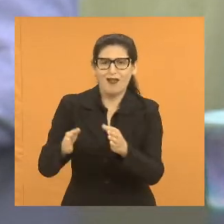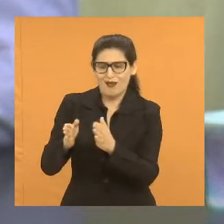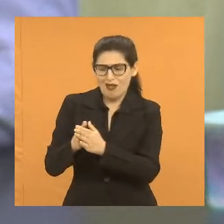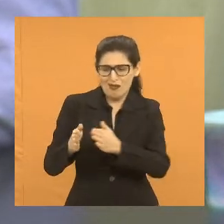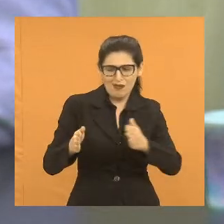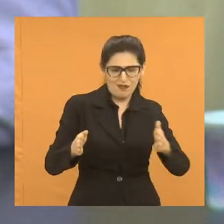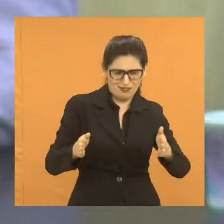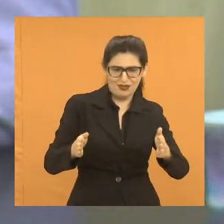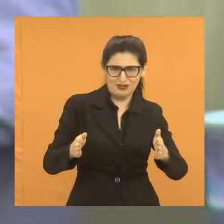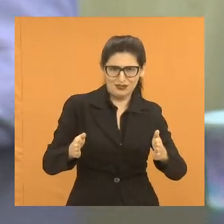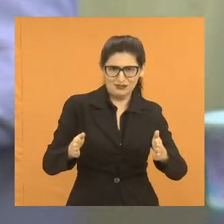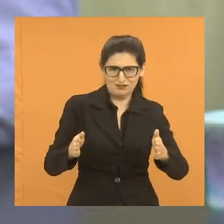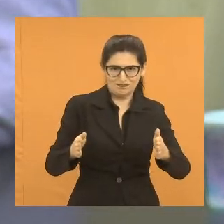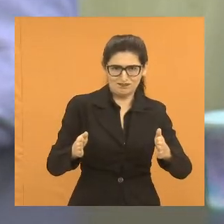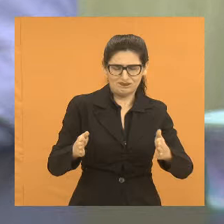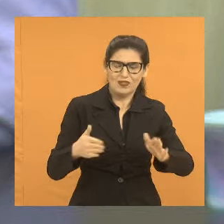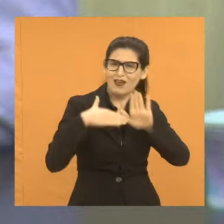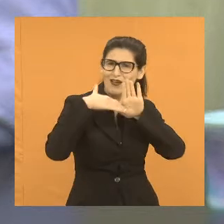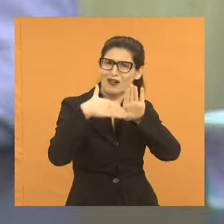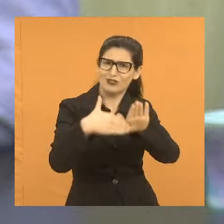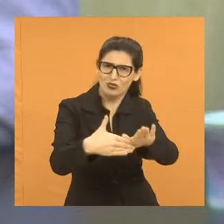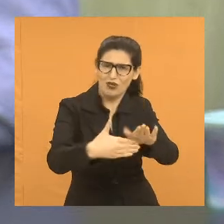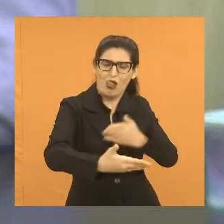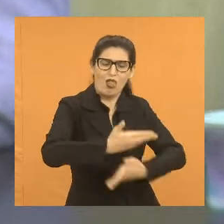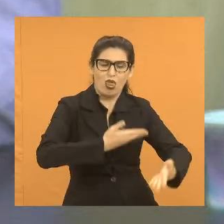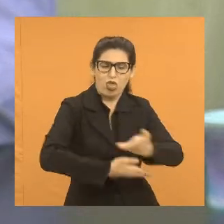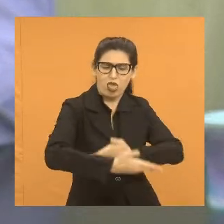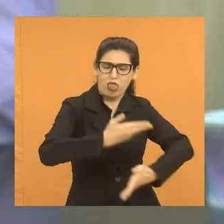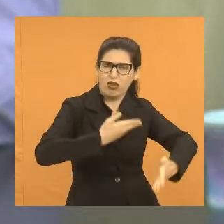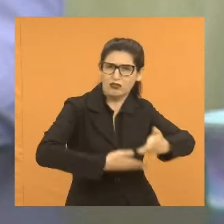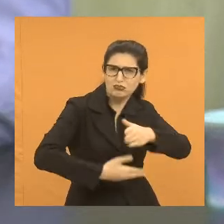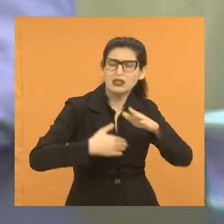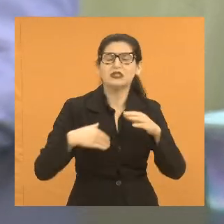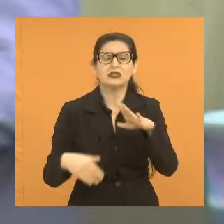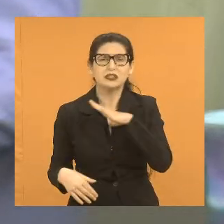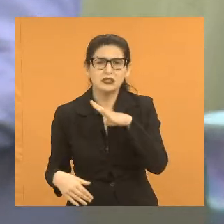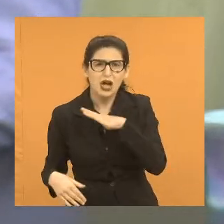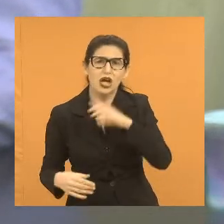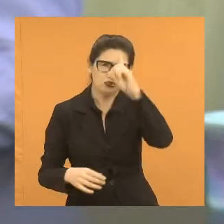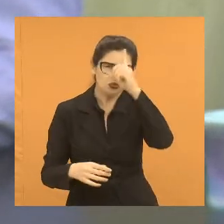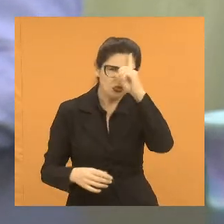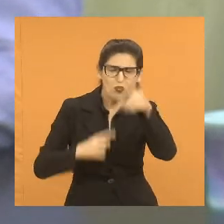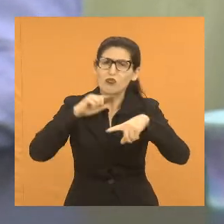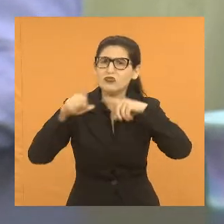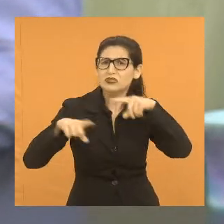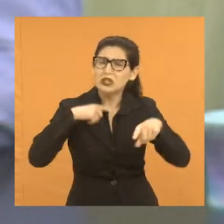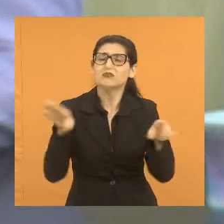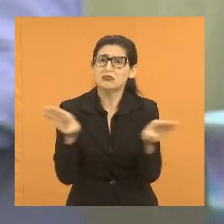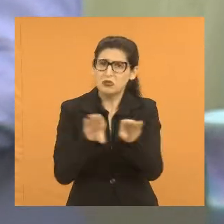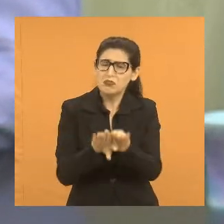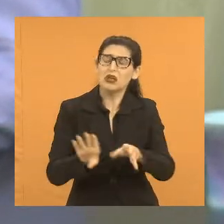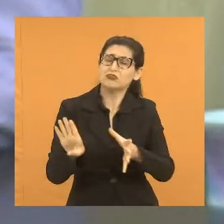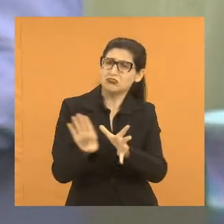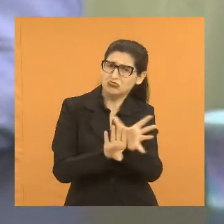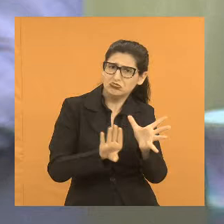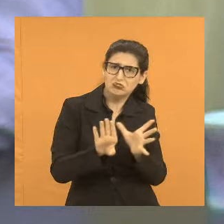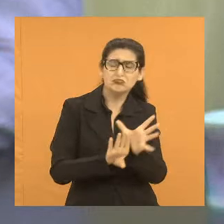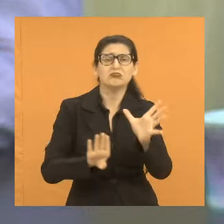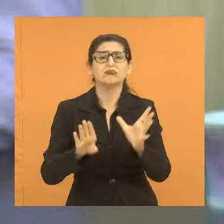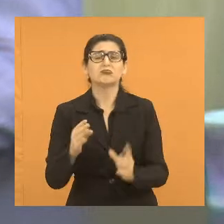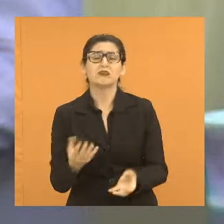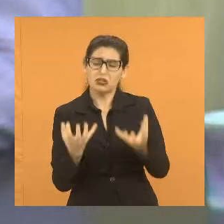E estamos à disposição da comunidade para responder todas as dúvidas e escutar sugestões. Vou